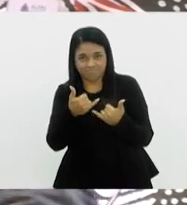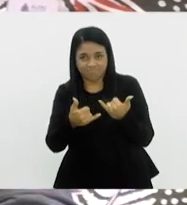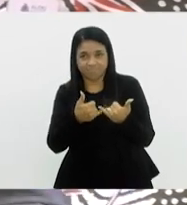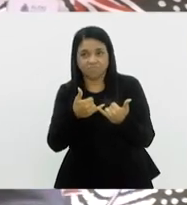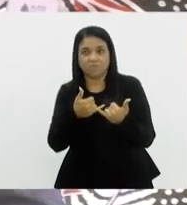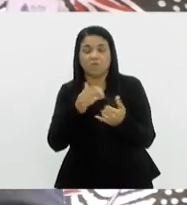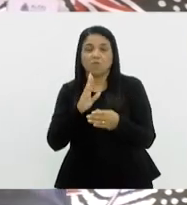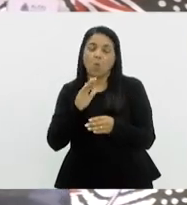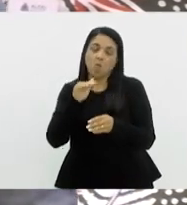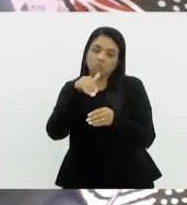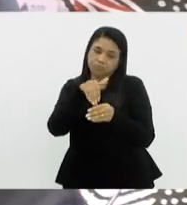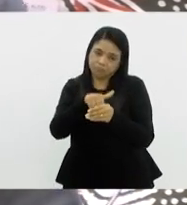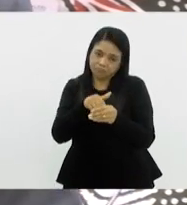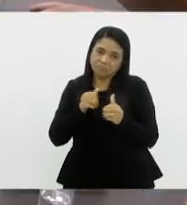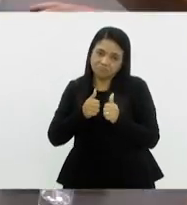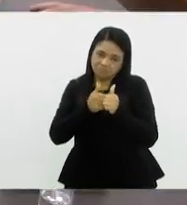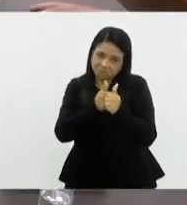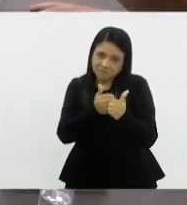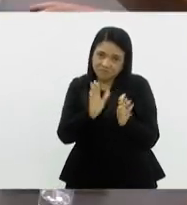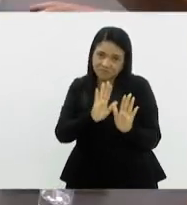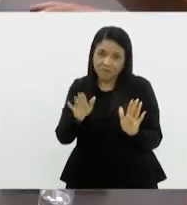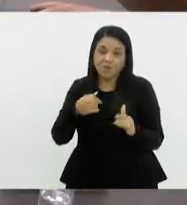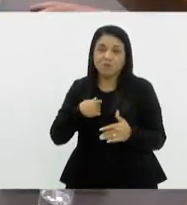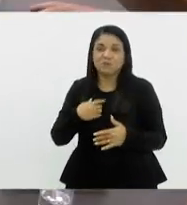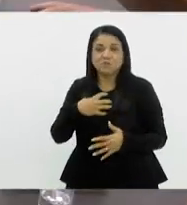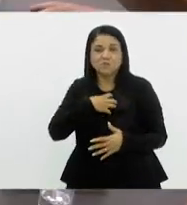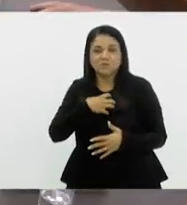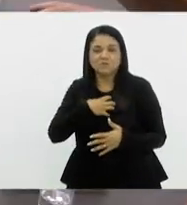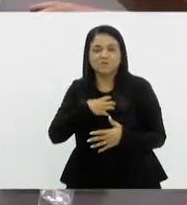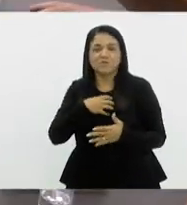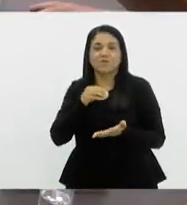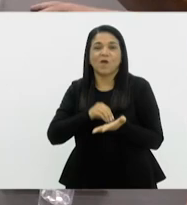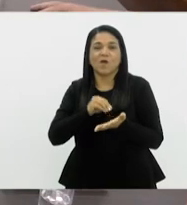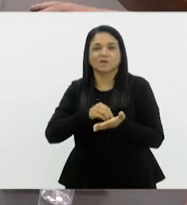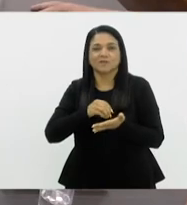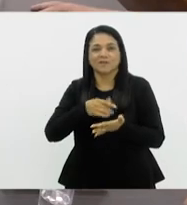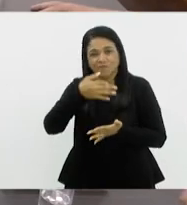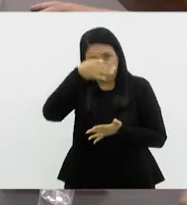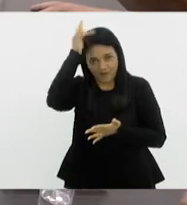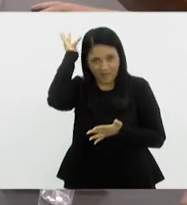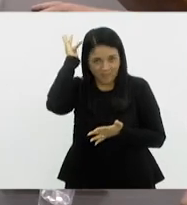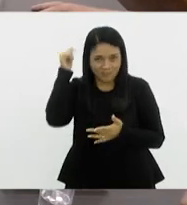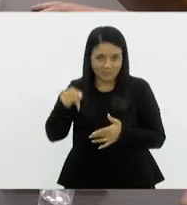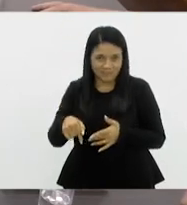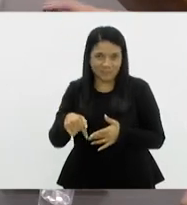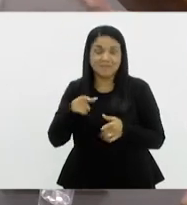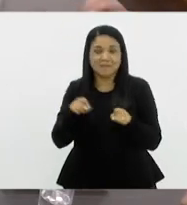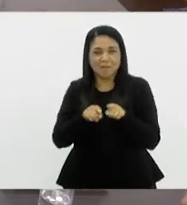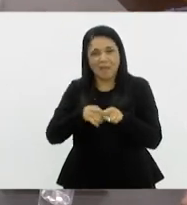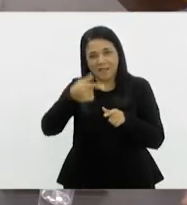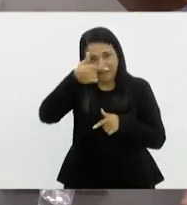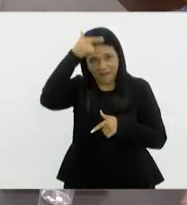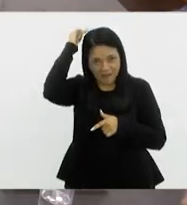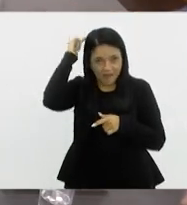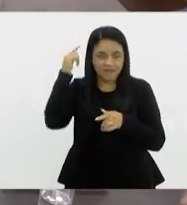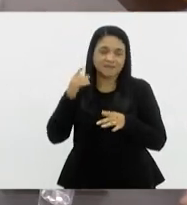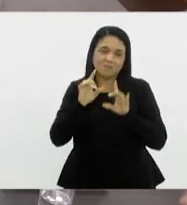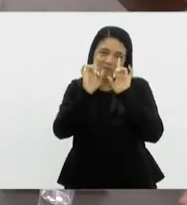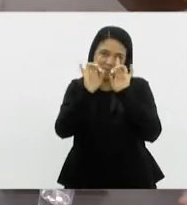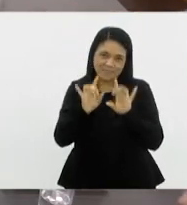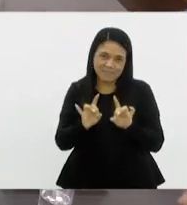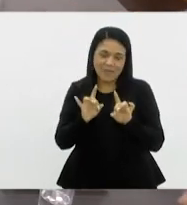acompanhar o voto de Vossa Excelência. Sinto falta o deputado Fred aqui, que, além de careca, é especialista, como Vossa Excelência, em saúde mental e